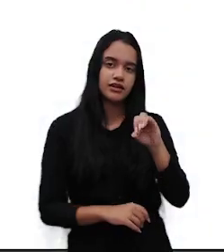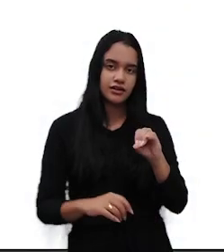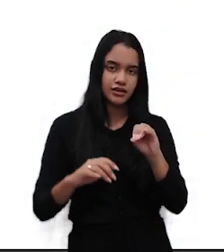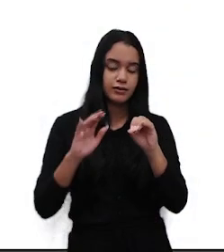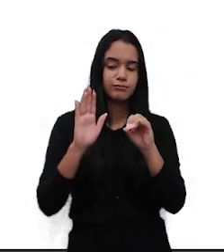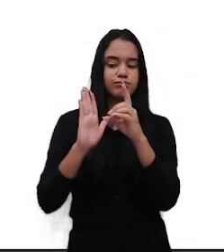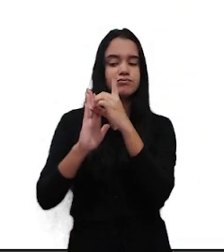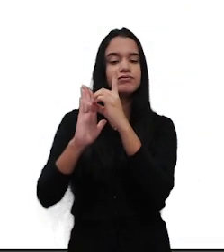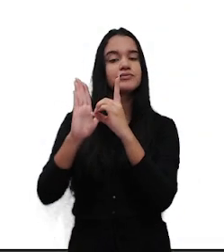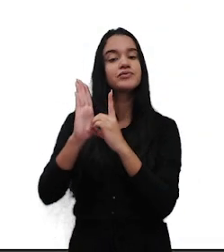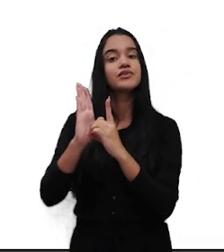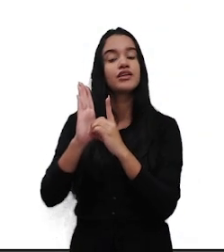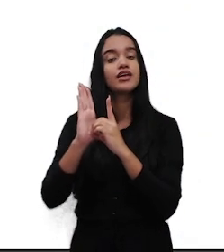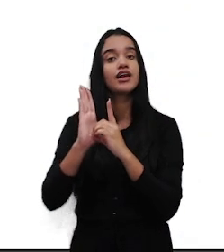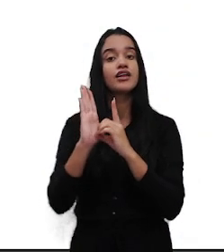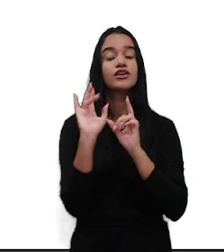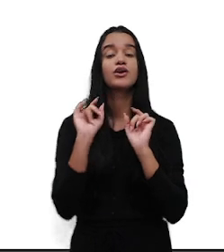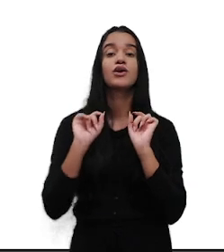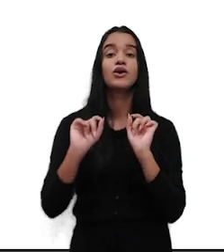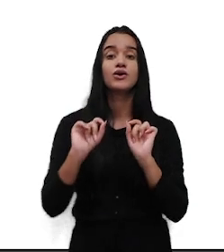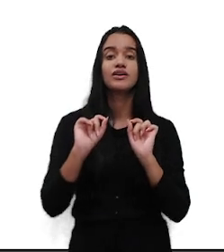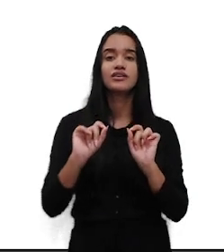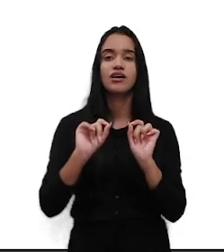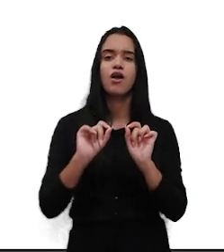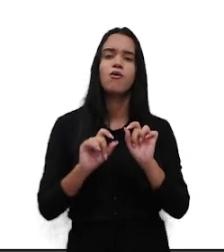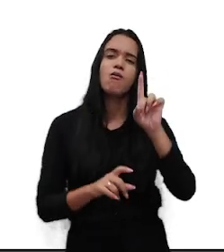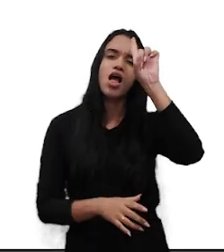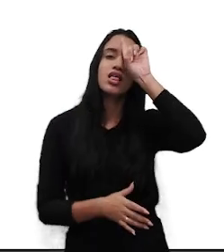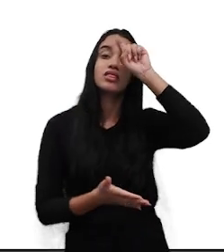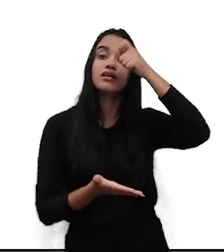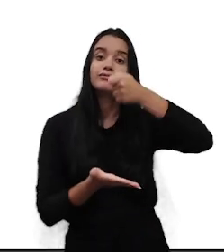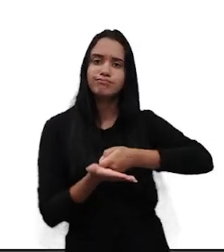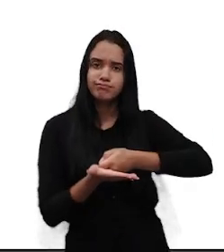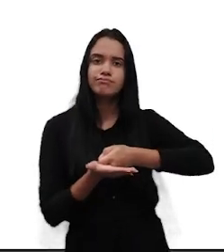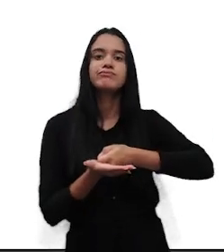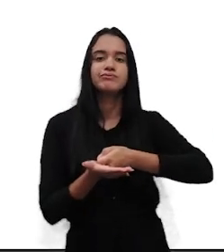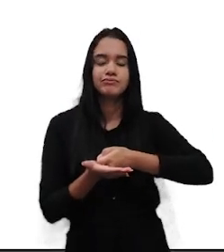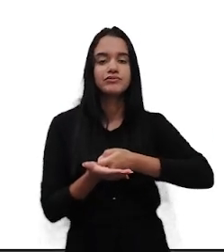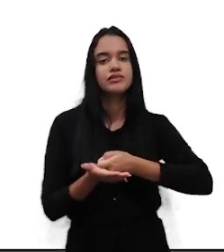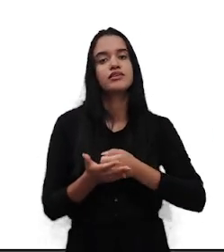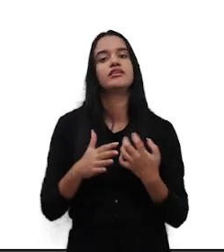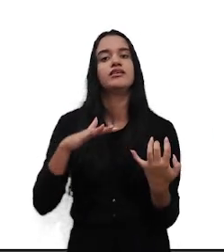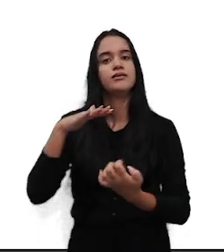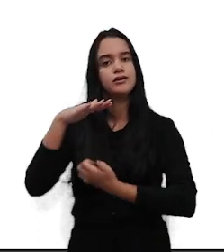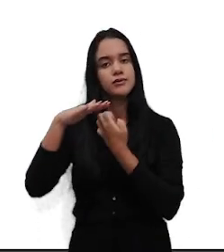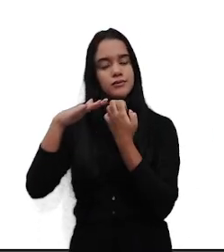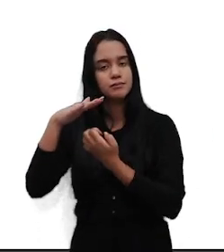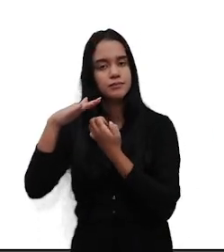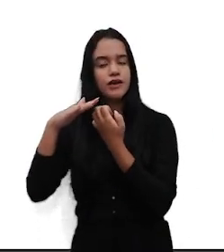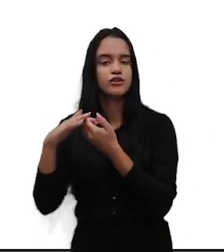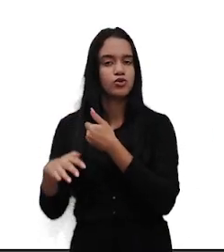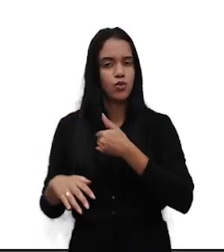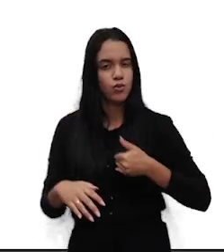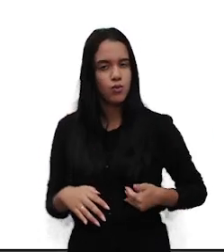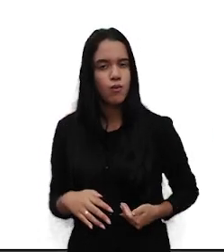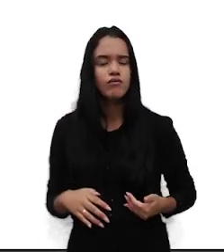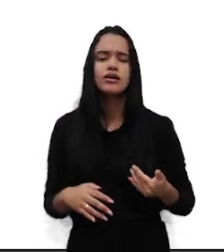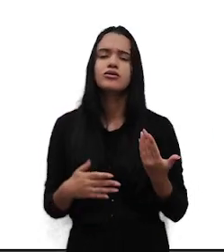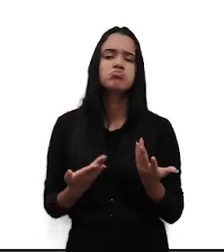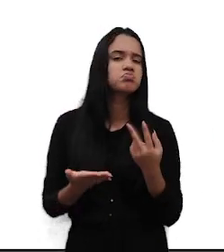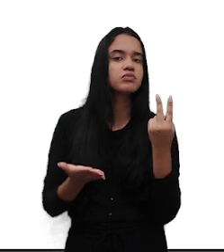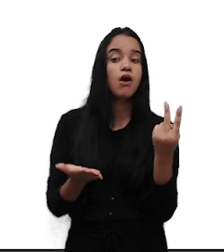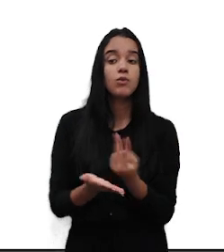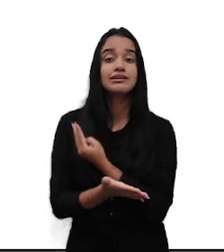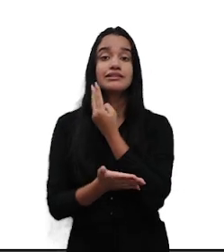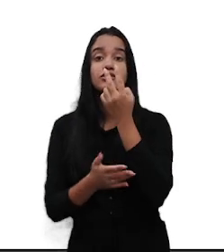O decreto, o nome já está dizendo, né? O decreto é uma decisão, né, de as autoridades tomarem em relação ao que está se passando no